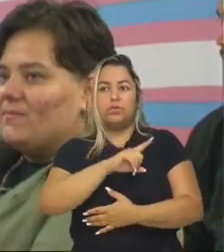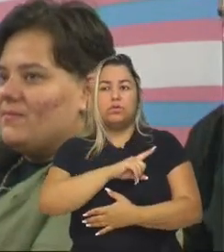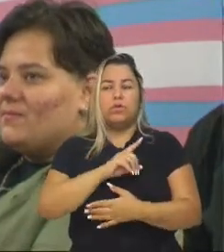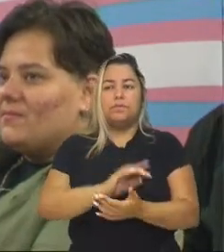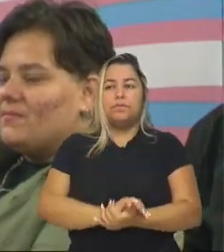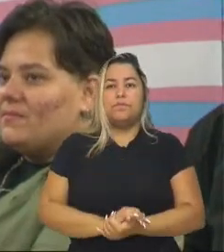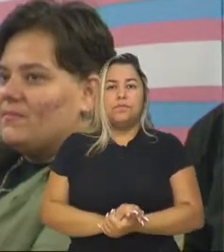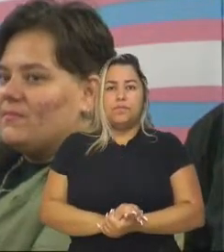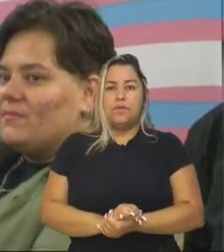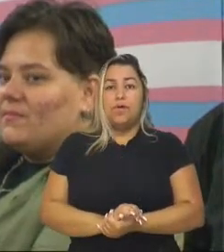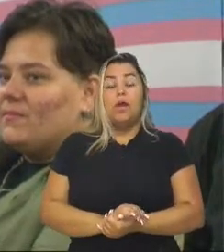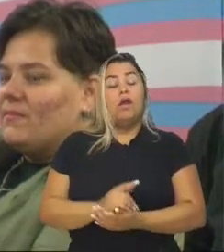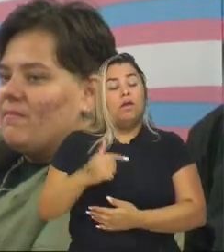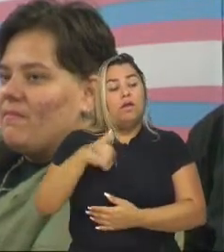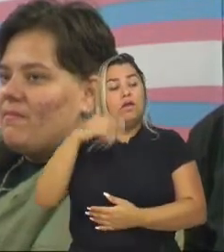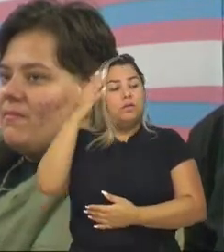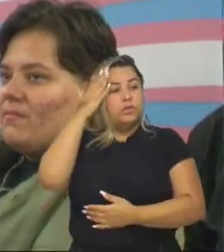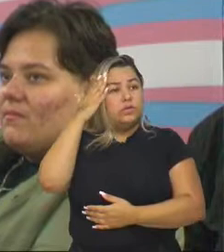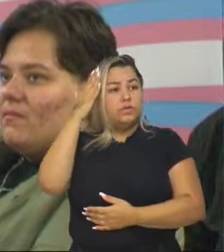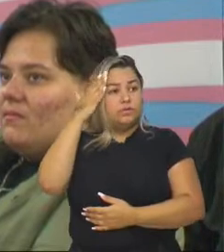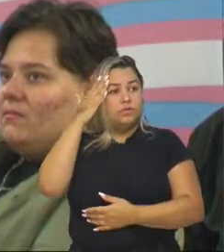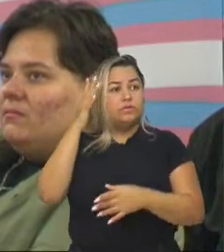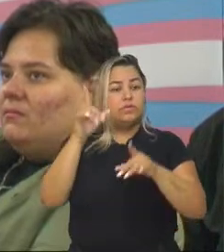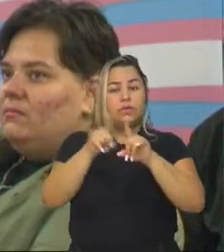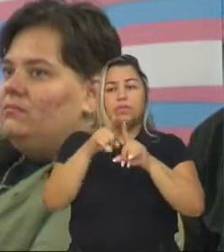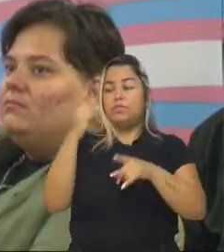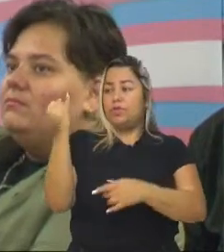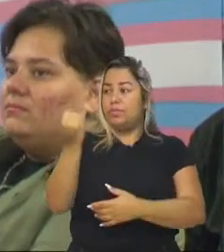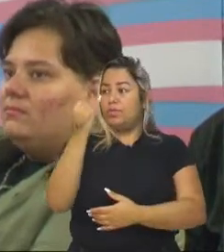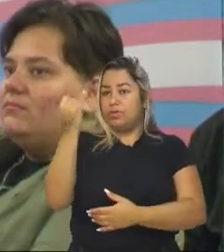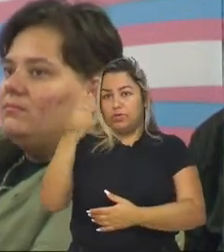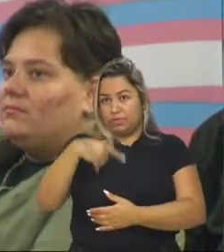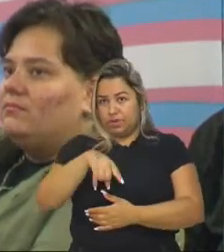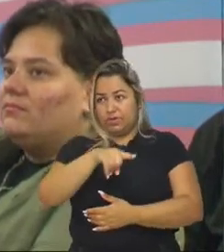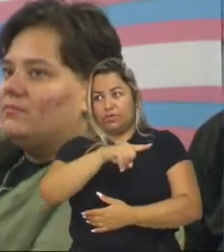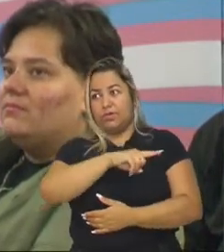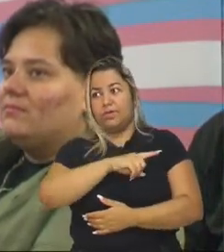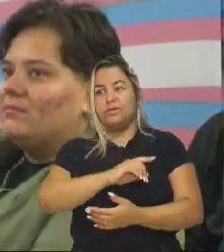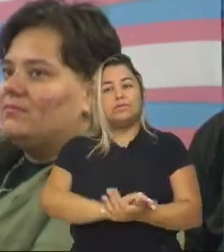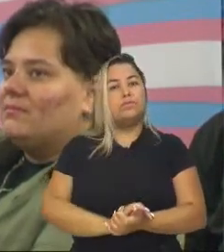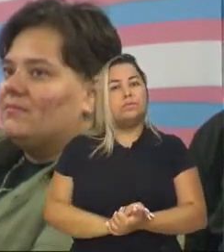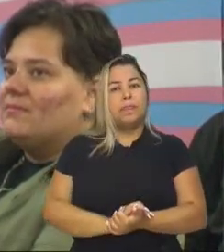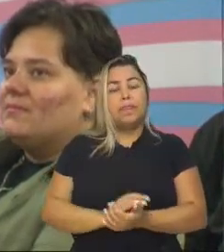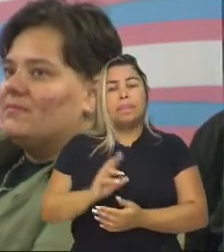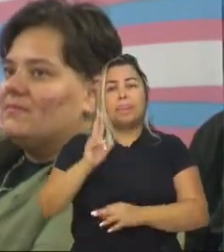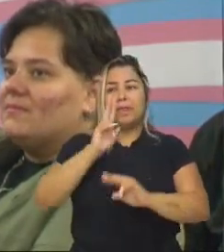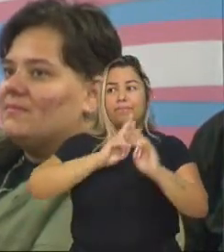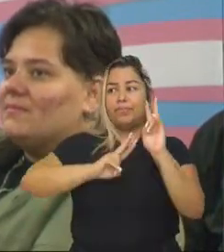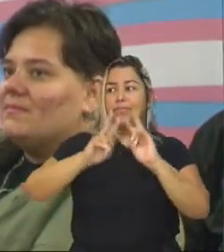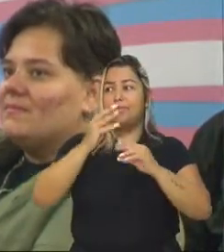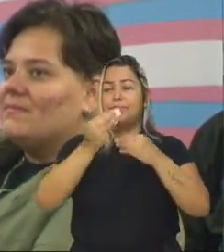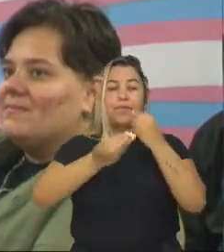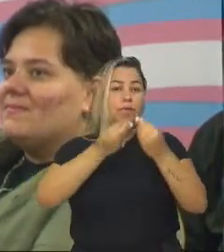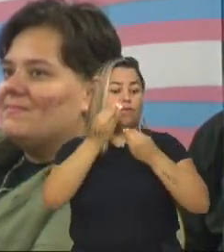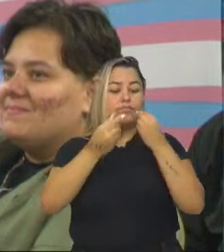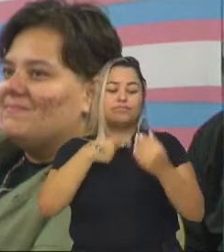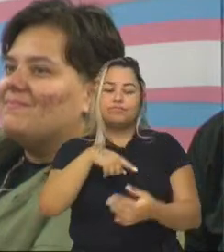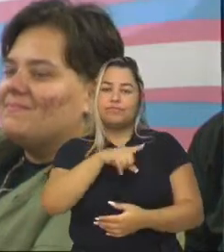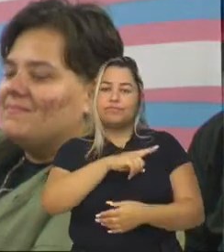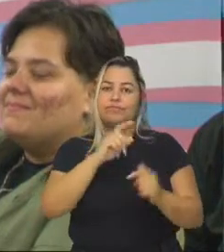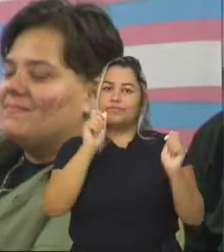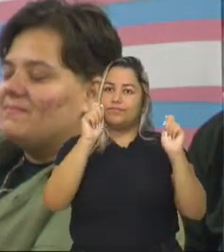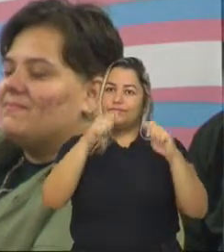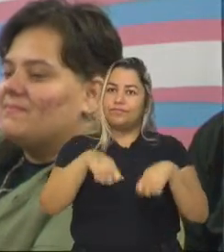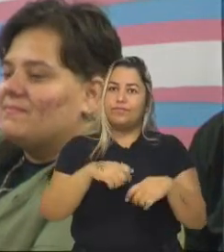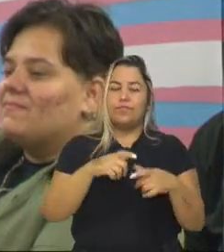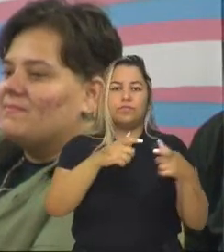porque eu sei que isso é muito importante para a gente. E hoje o que eu mais ouvi foi do a gente precisava desse espaço, a